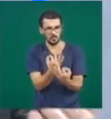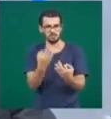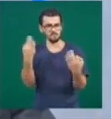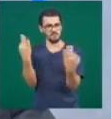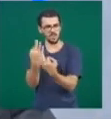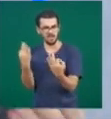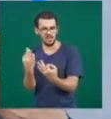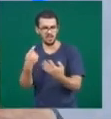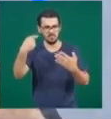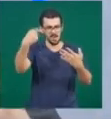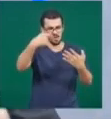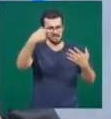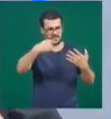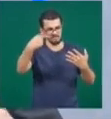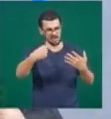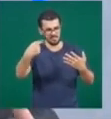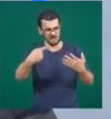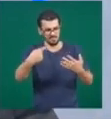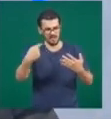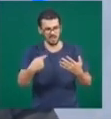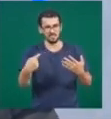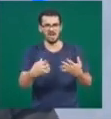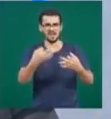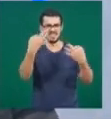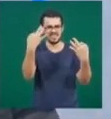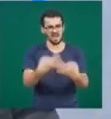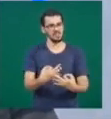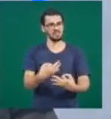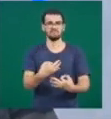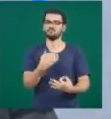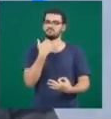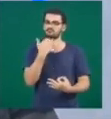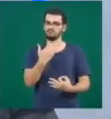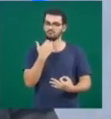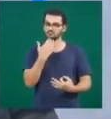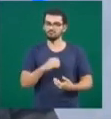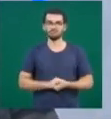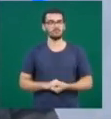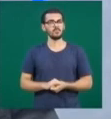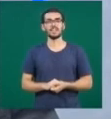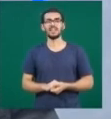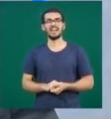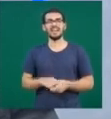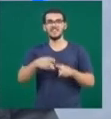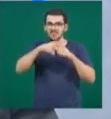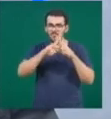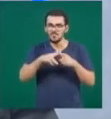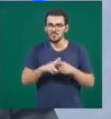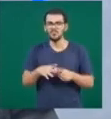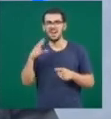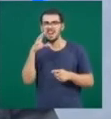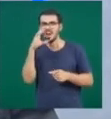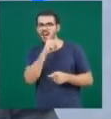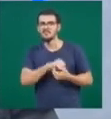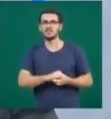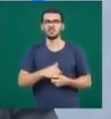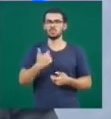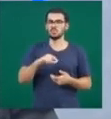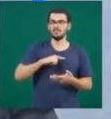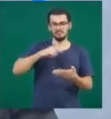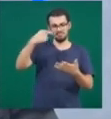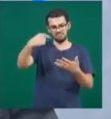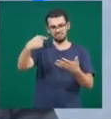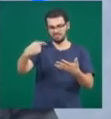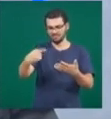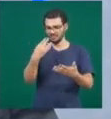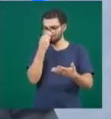os pontos discutidos como se necessariamente deveria ser. Ela foi feita muito rápida, não levou-se em consideração muitas coisas e ela